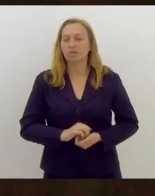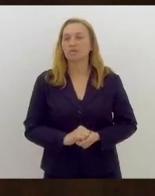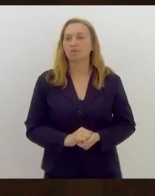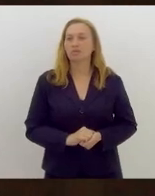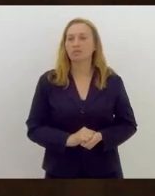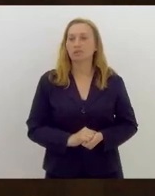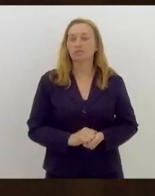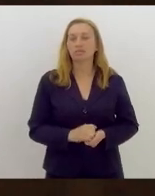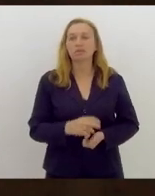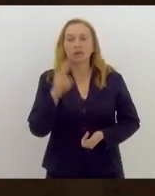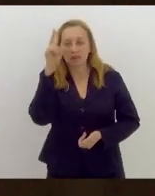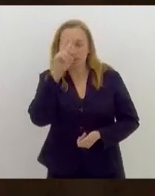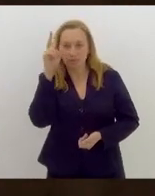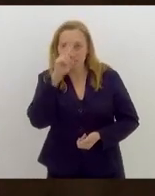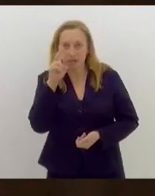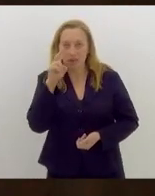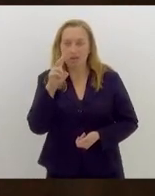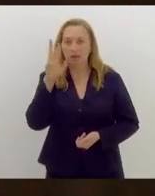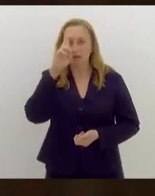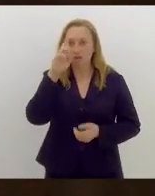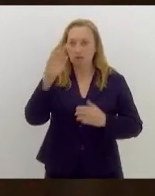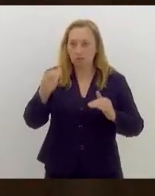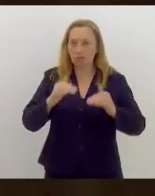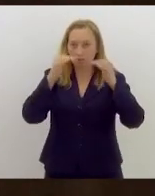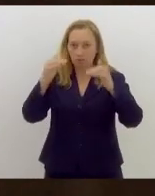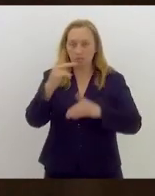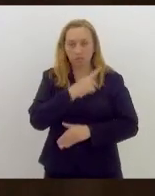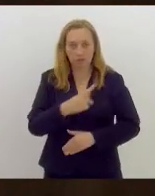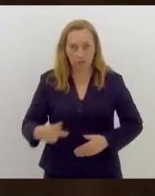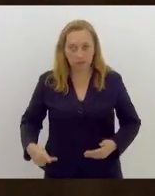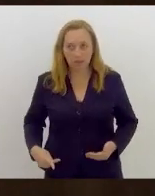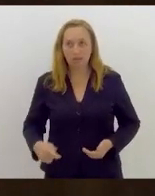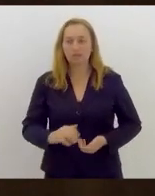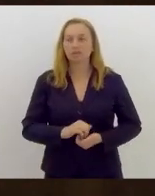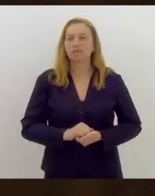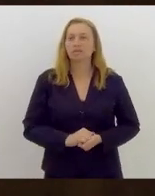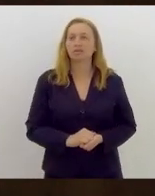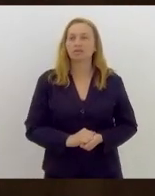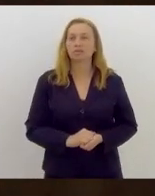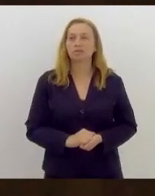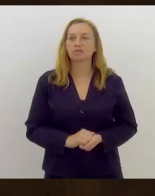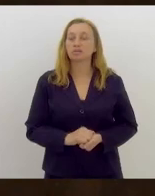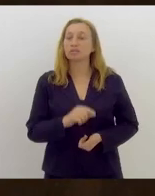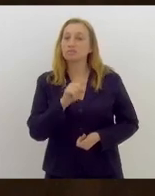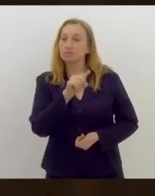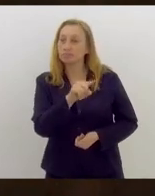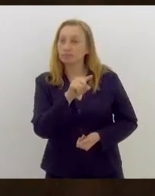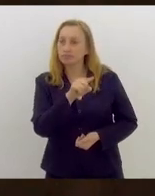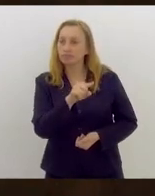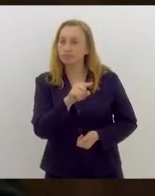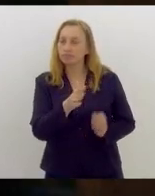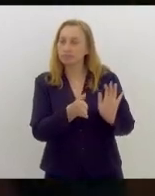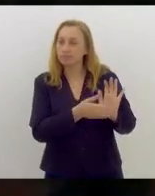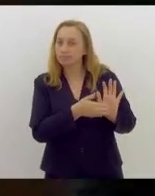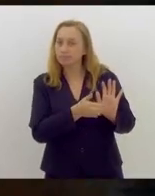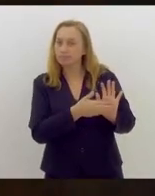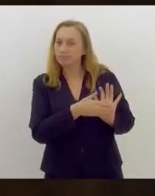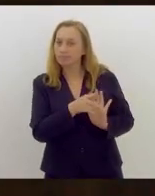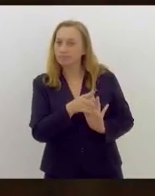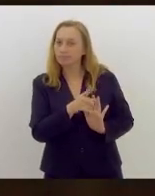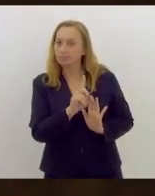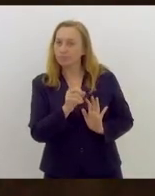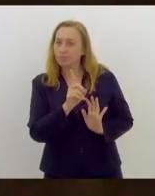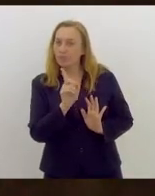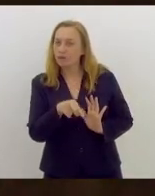eu queria lembrar a vossa excelência que este parecerista não